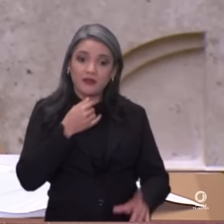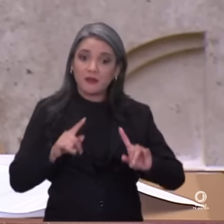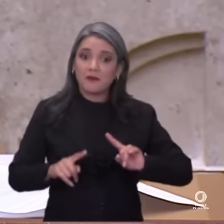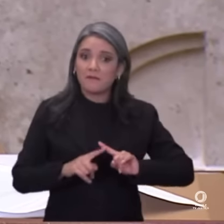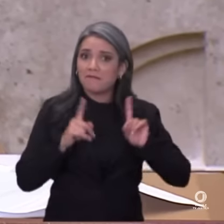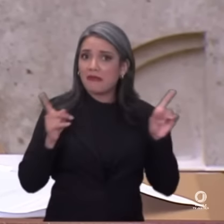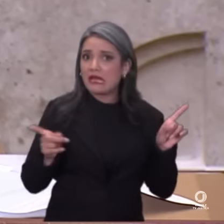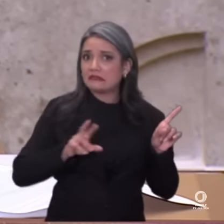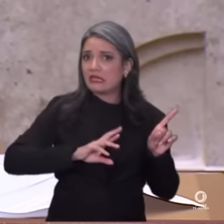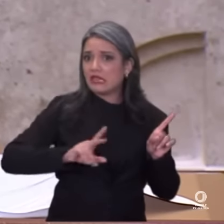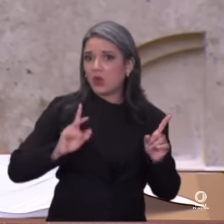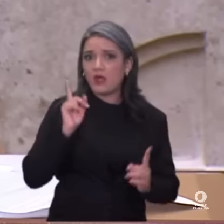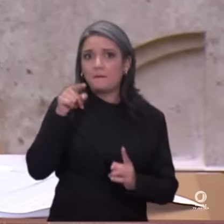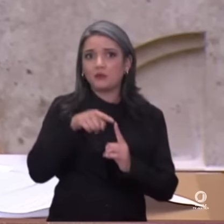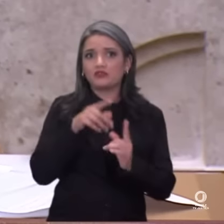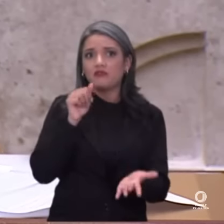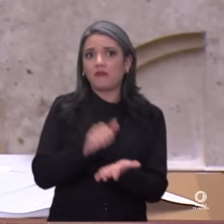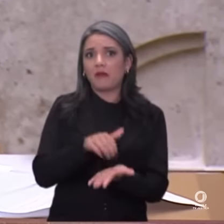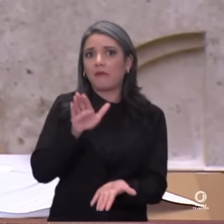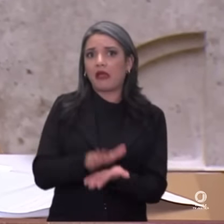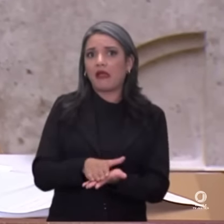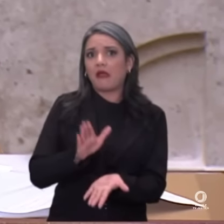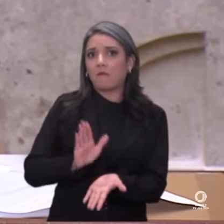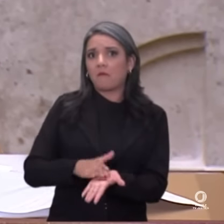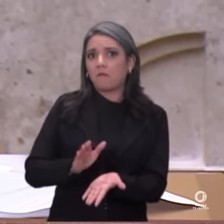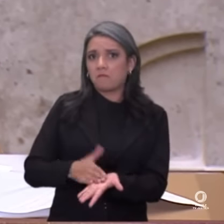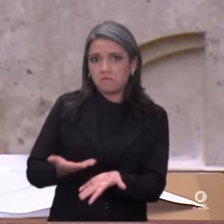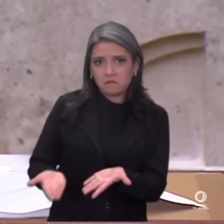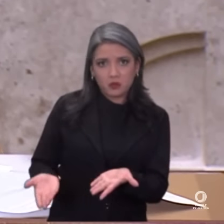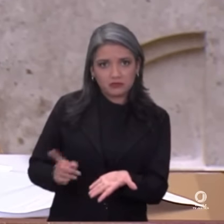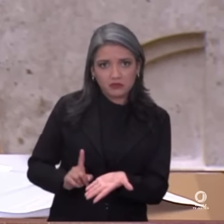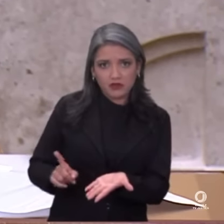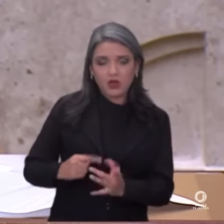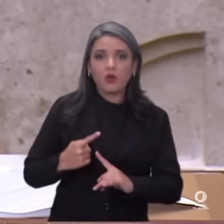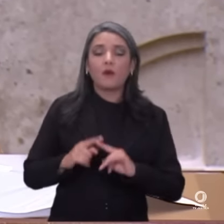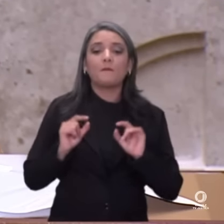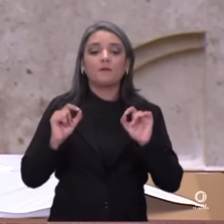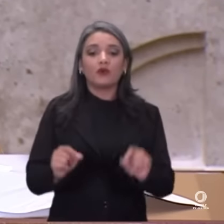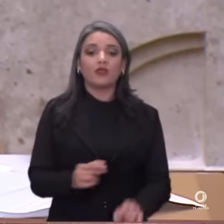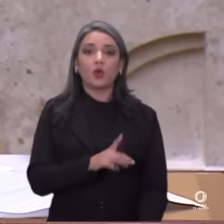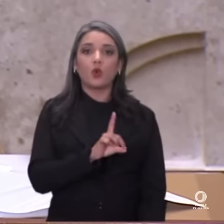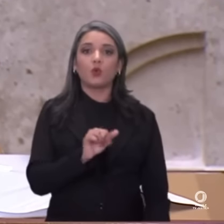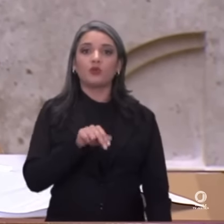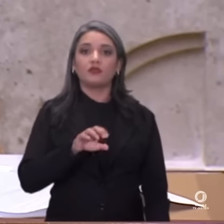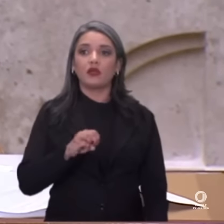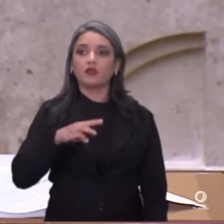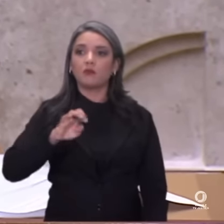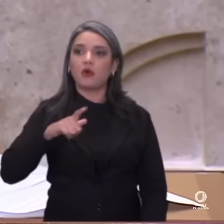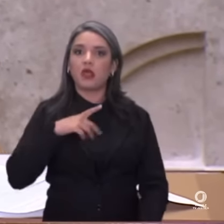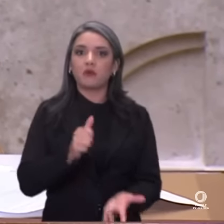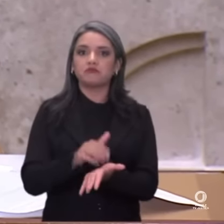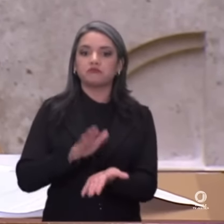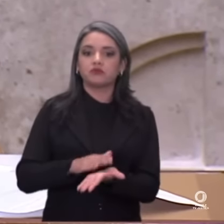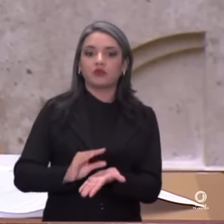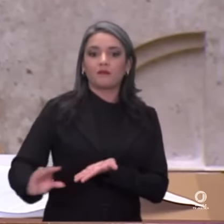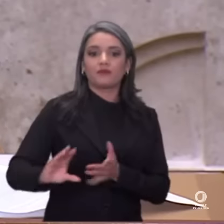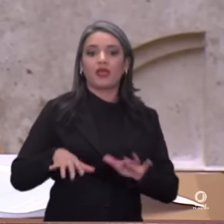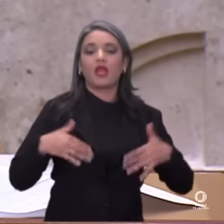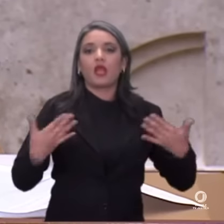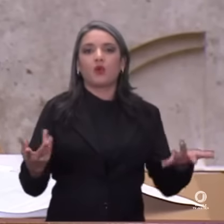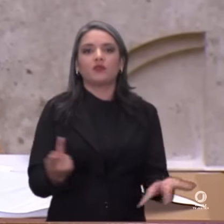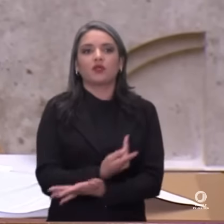de indenização, porquanto o dano moral indenizável é aquele que corresponde à lesão a direito